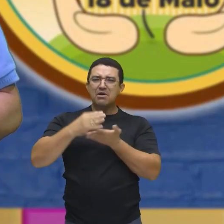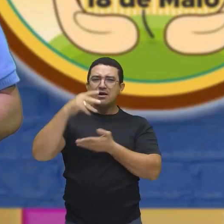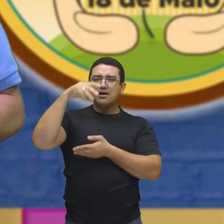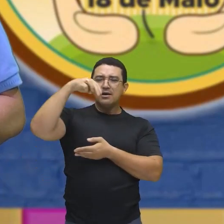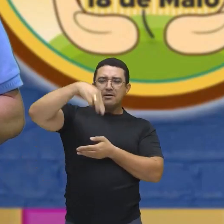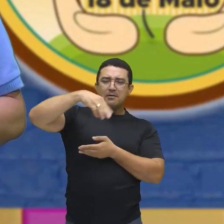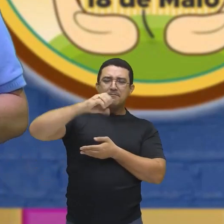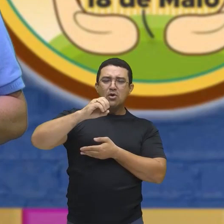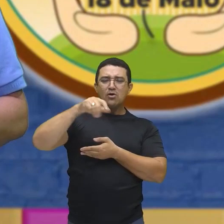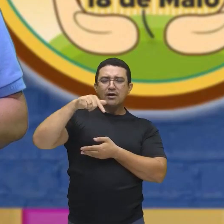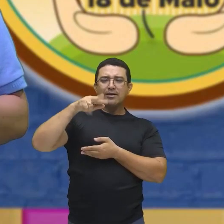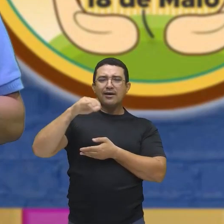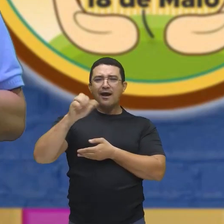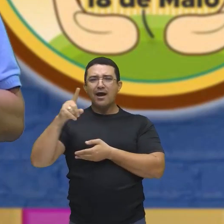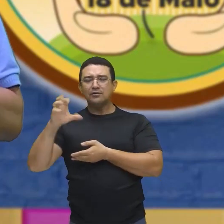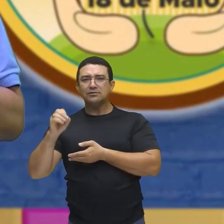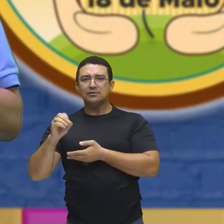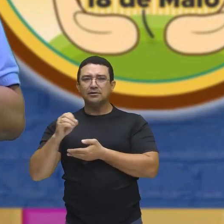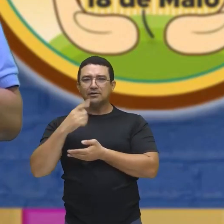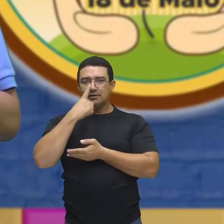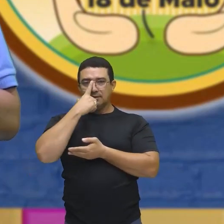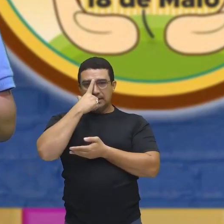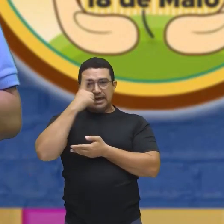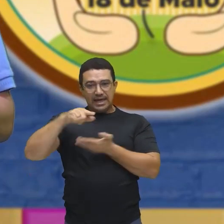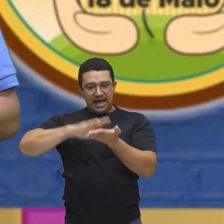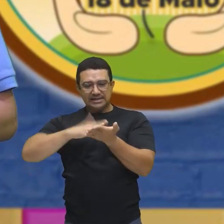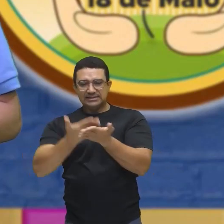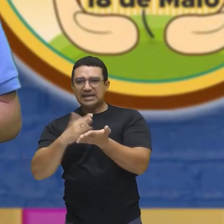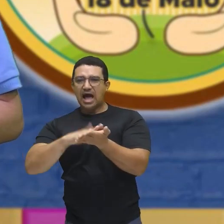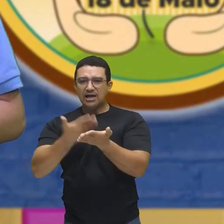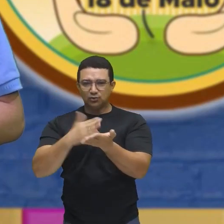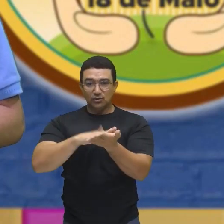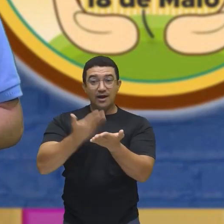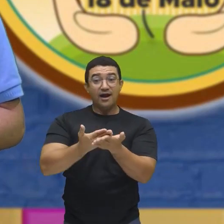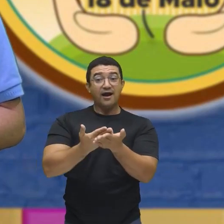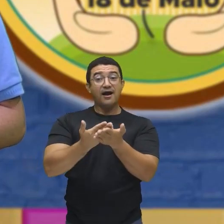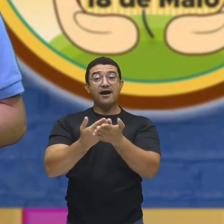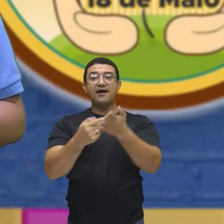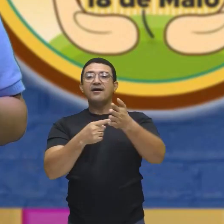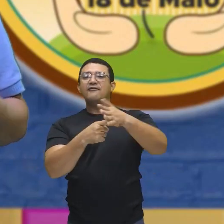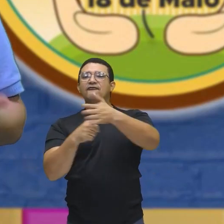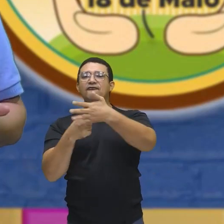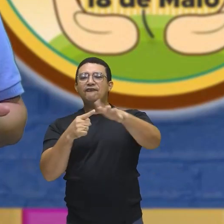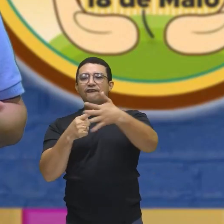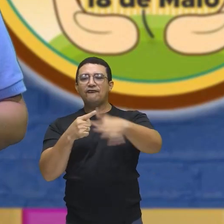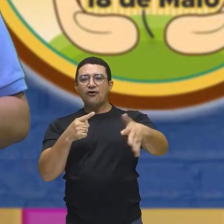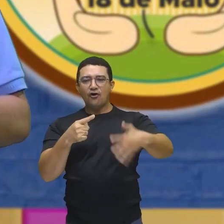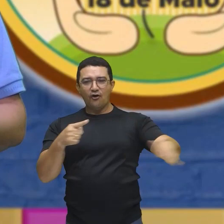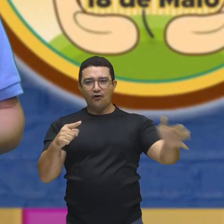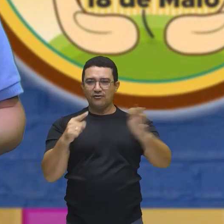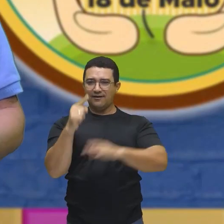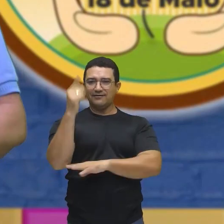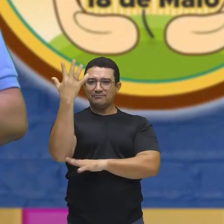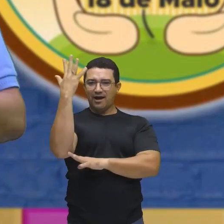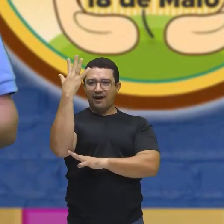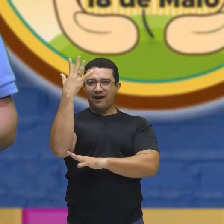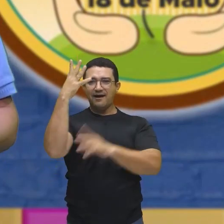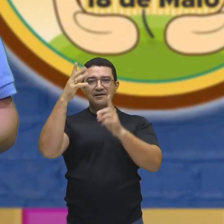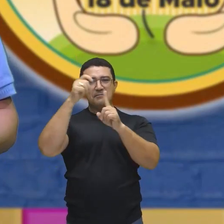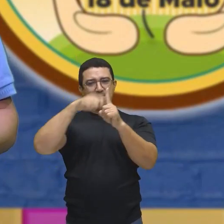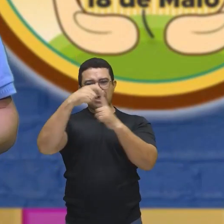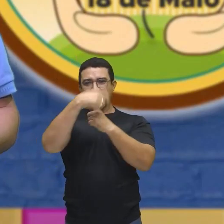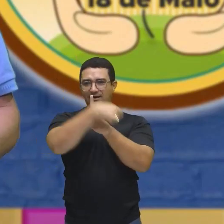é o peixe muqueado, ele não é ticado, ele é assado na folha da bananeira, certo? E eu adoro a minha farinha, eu adoro o bodó, eu